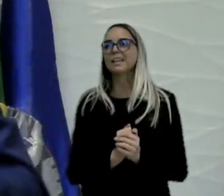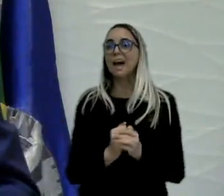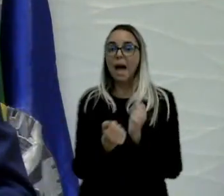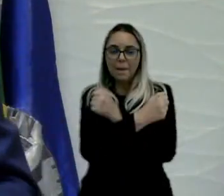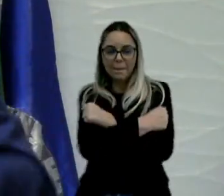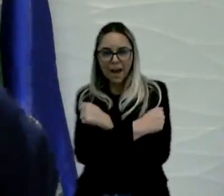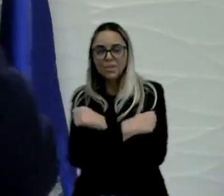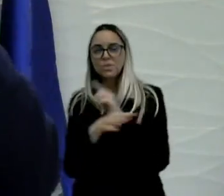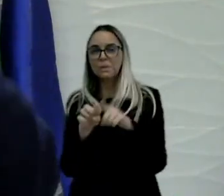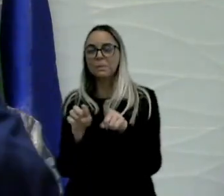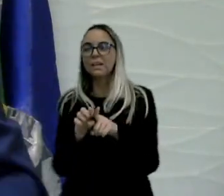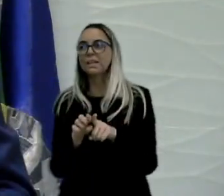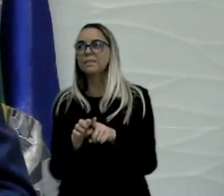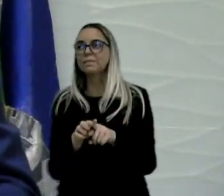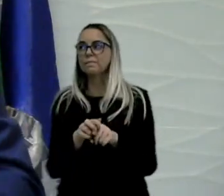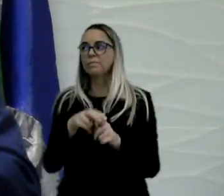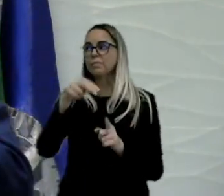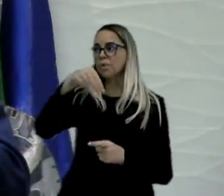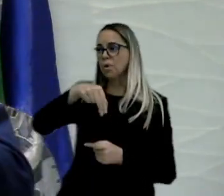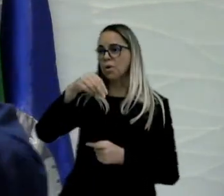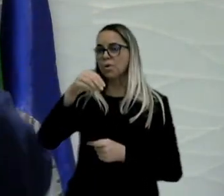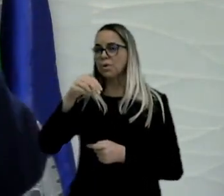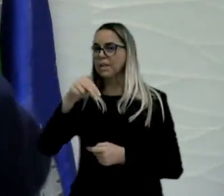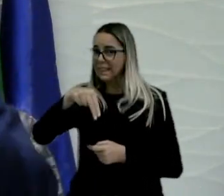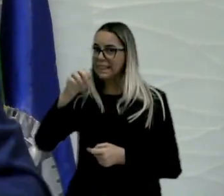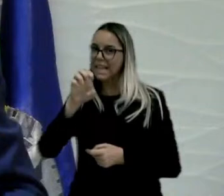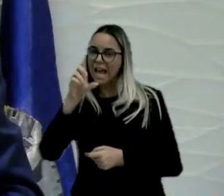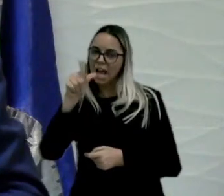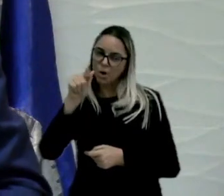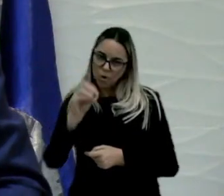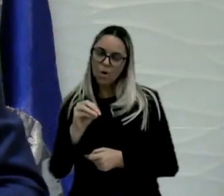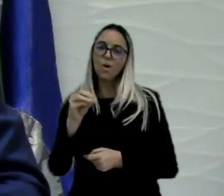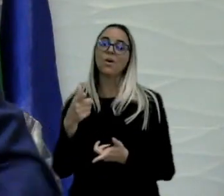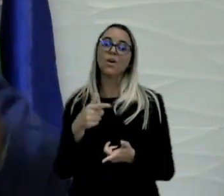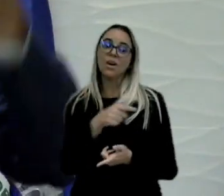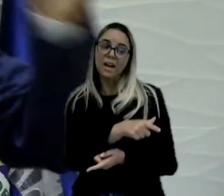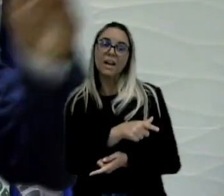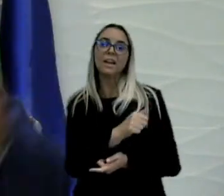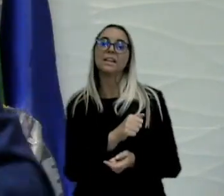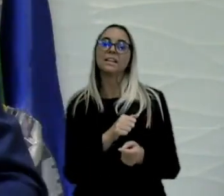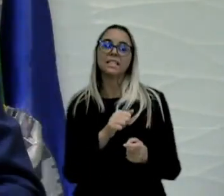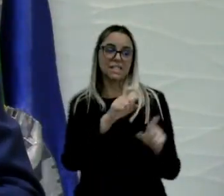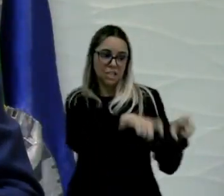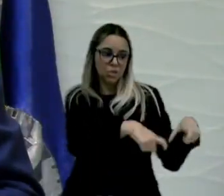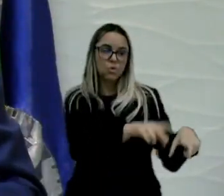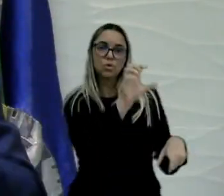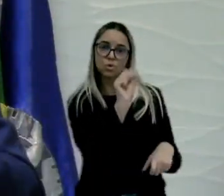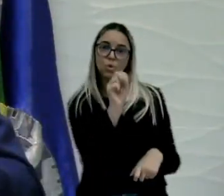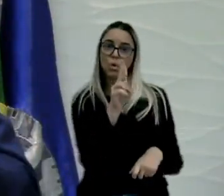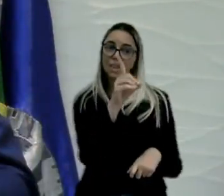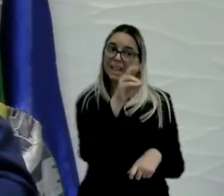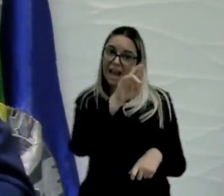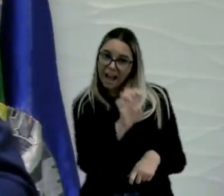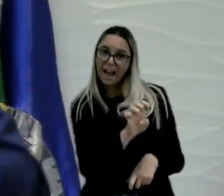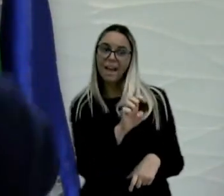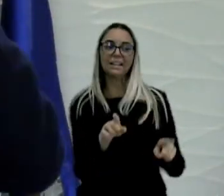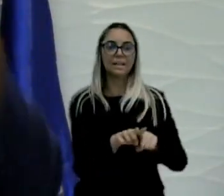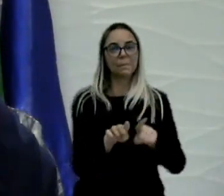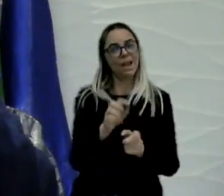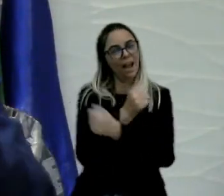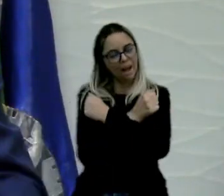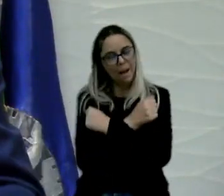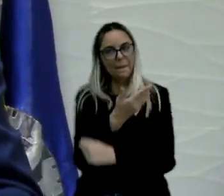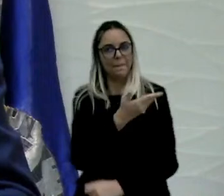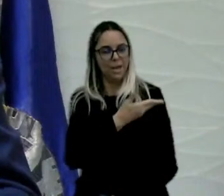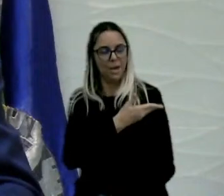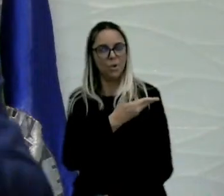um abraço também para negro negro balai lá no sítio sudré quero mandar um forte abraço para meu amigo lá